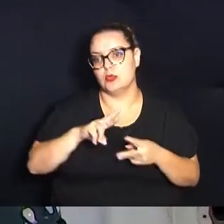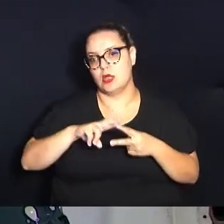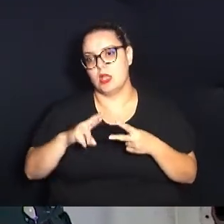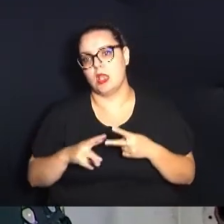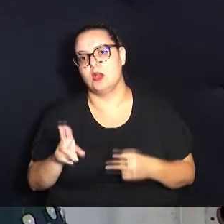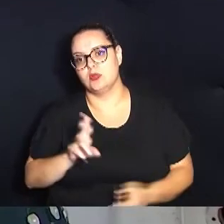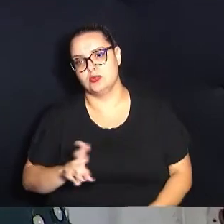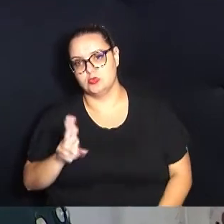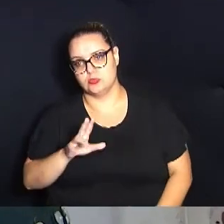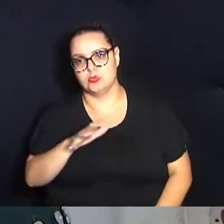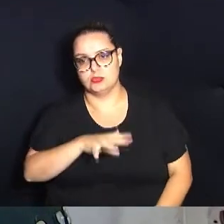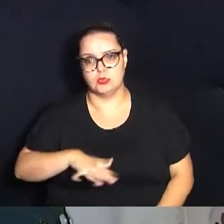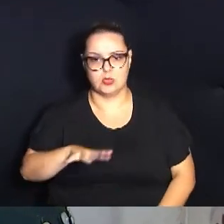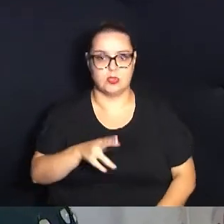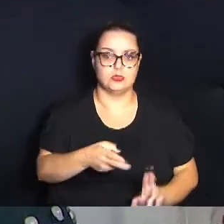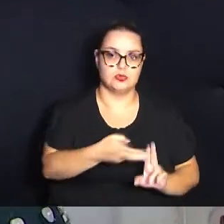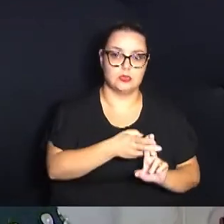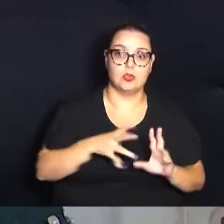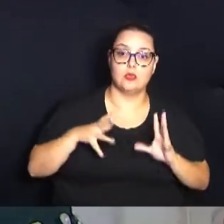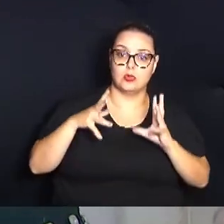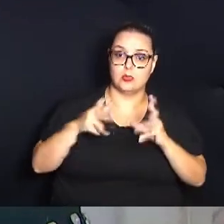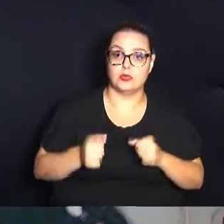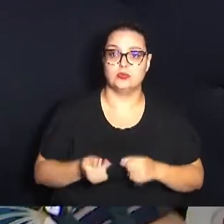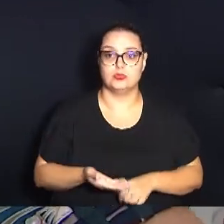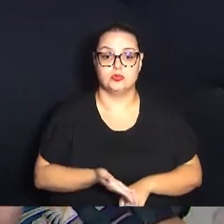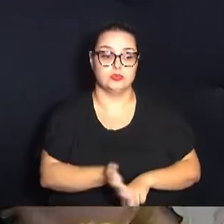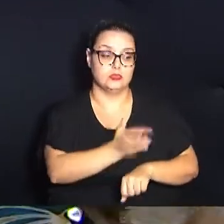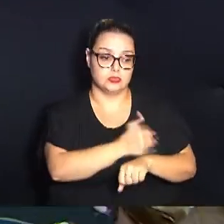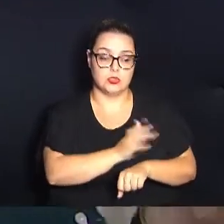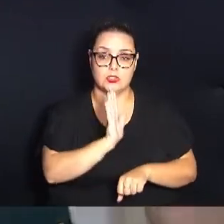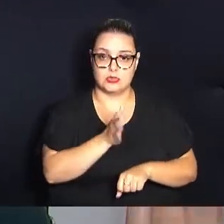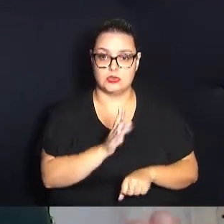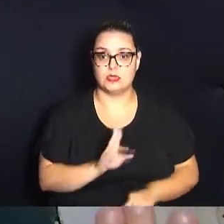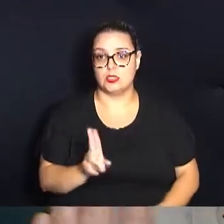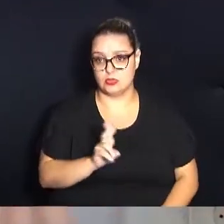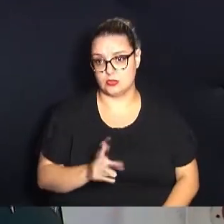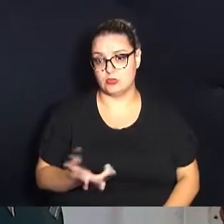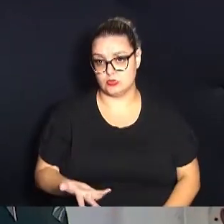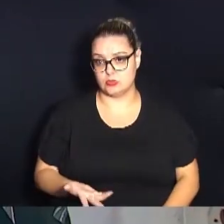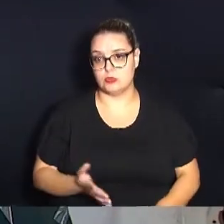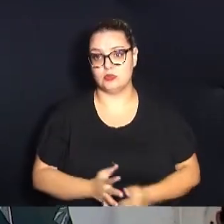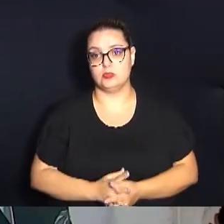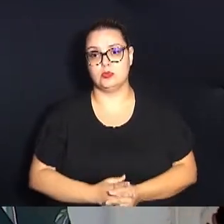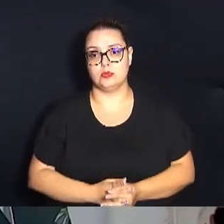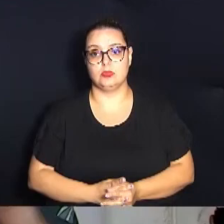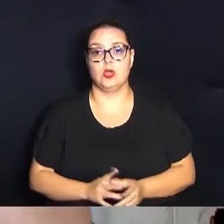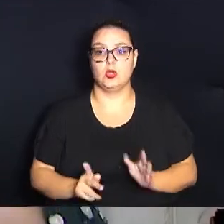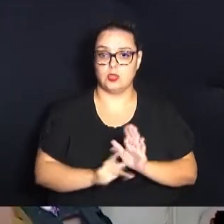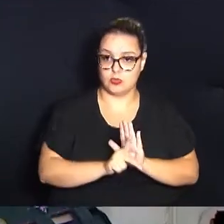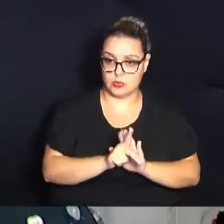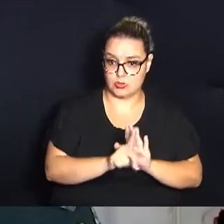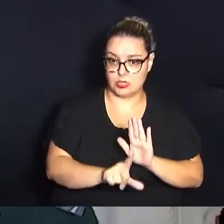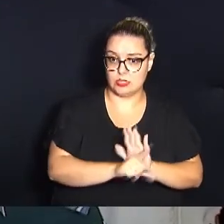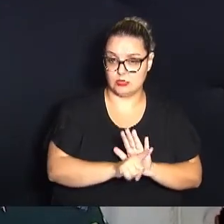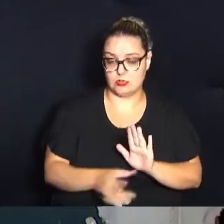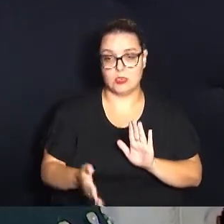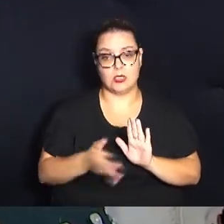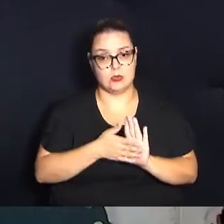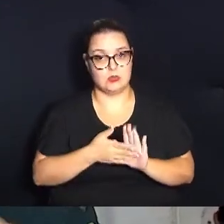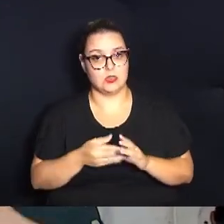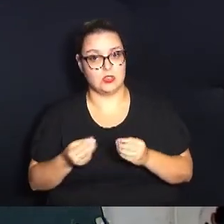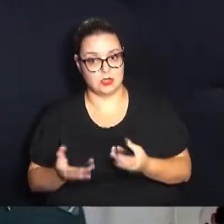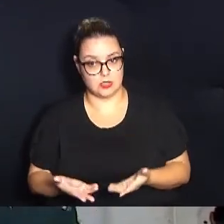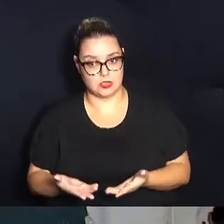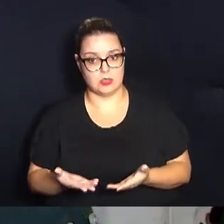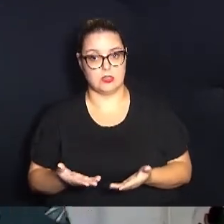recurso para ser utilizado no âmbito do SUS quando todos os outros já foram esgotado né e o e o projeto de lei ele